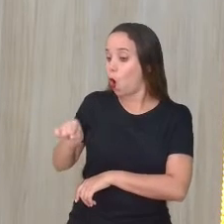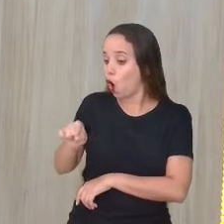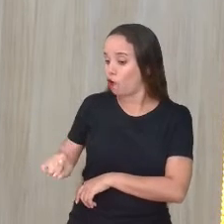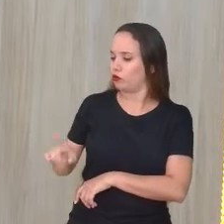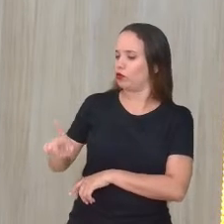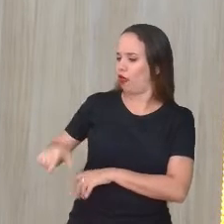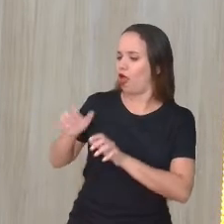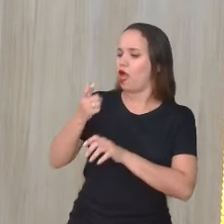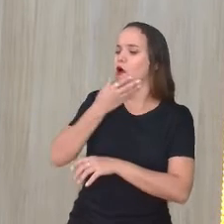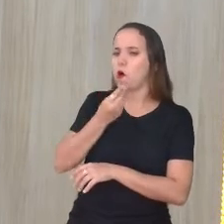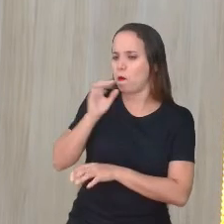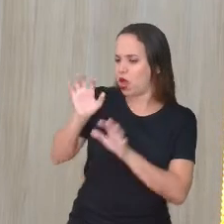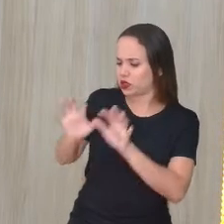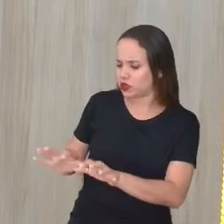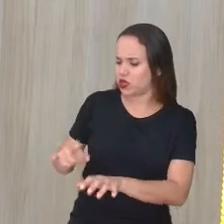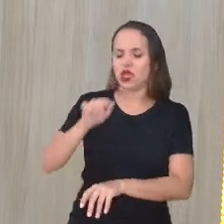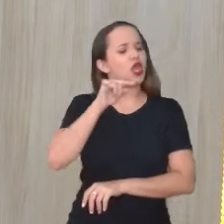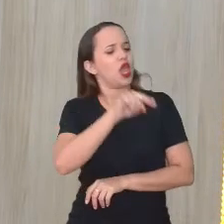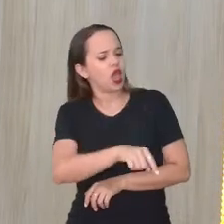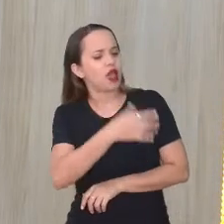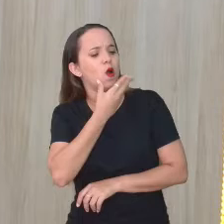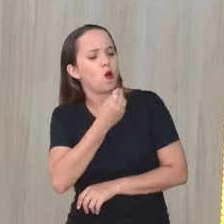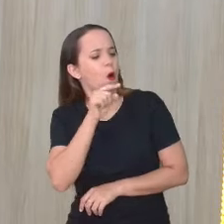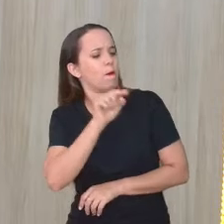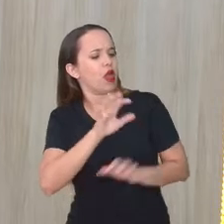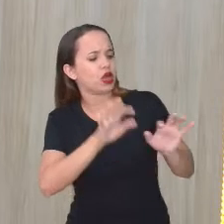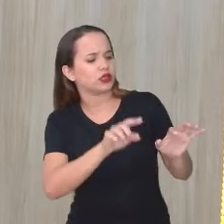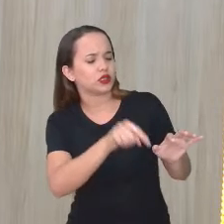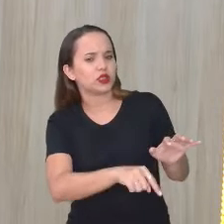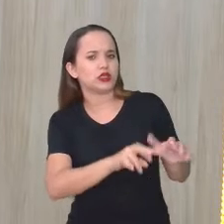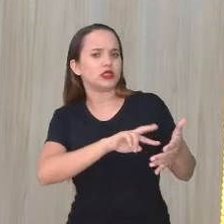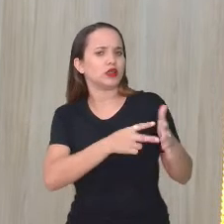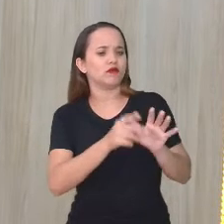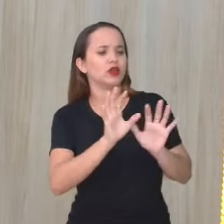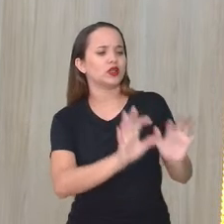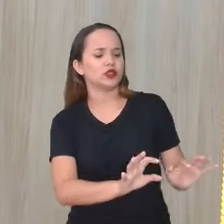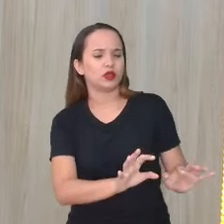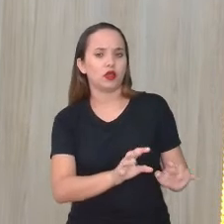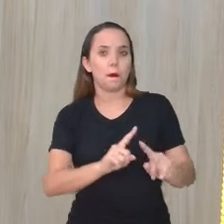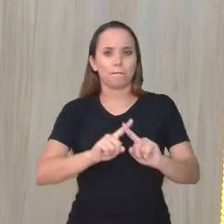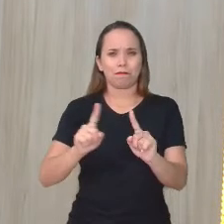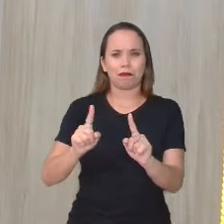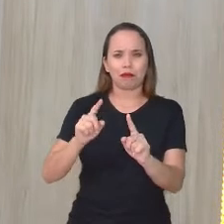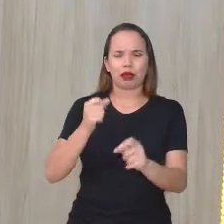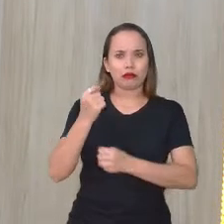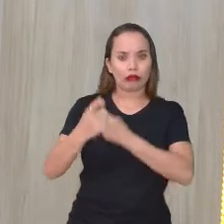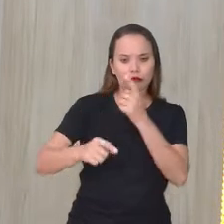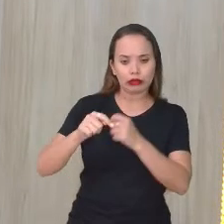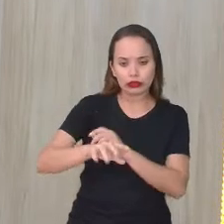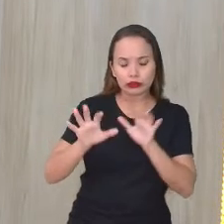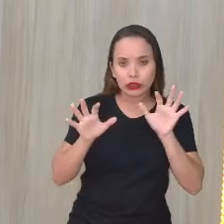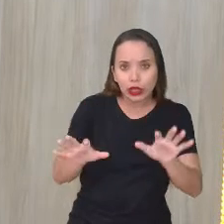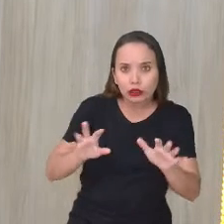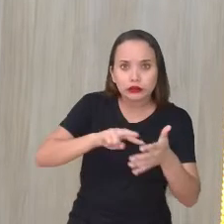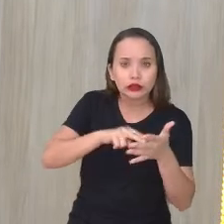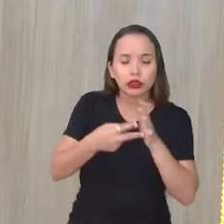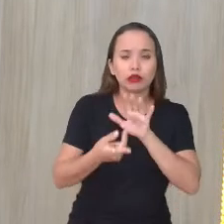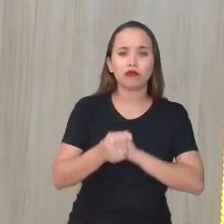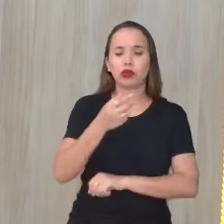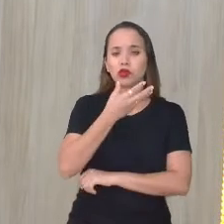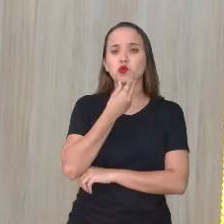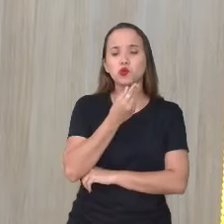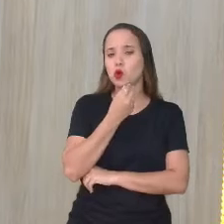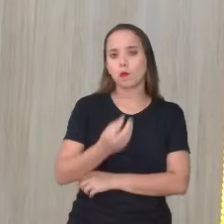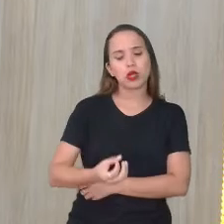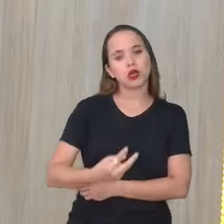Esse o que é ser homem muitas vezes significa reprimir os sentimentos. Não poder expressar suas emoções.